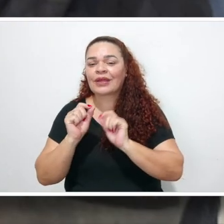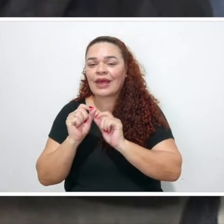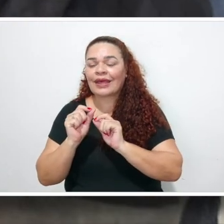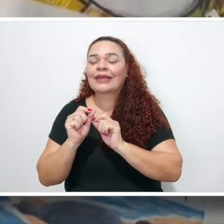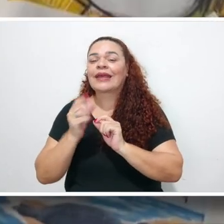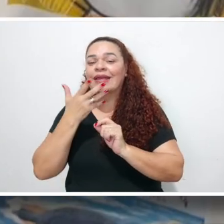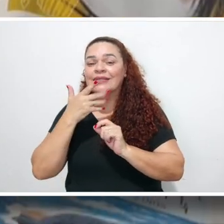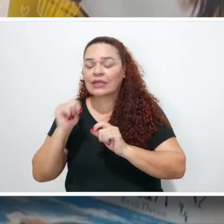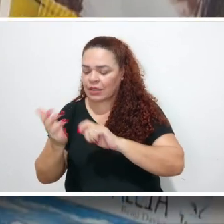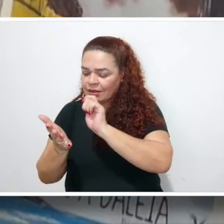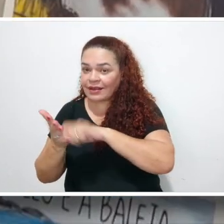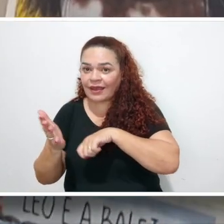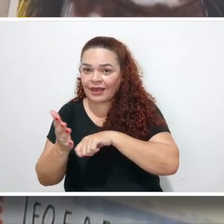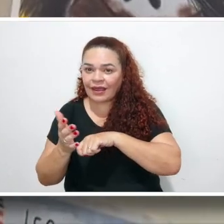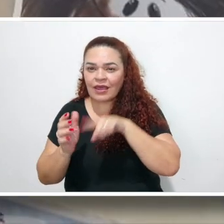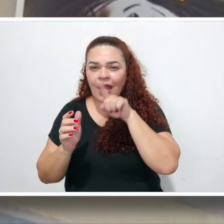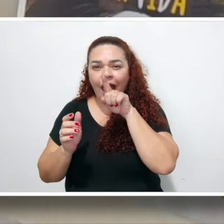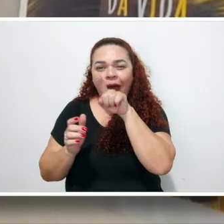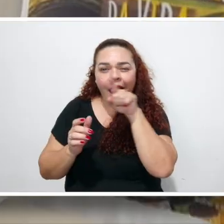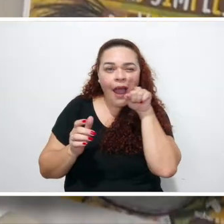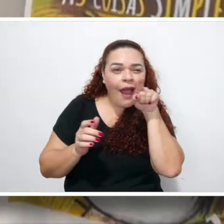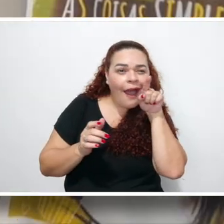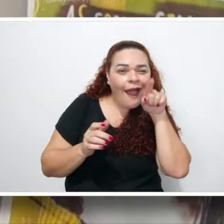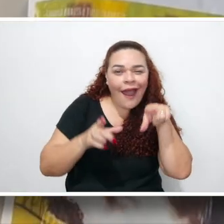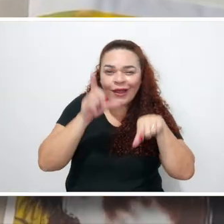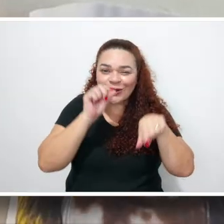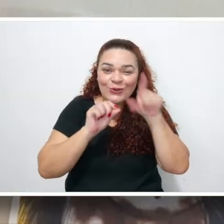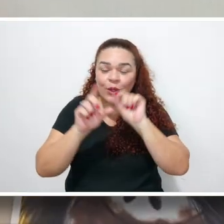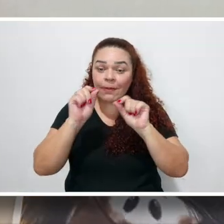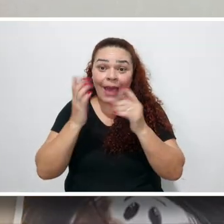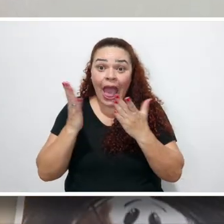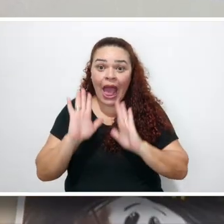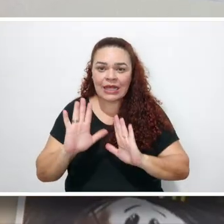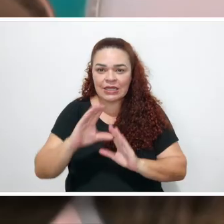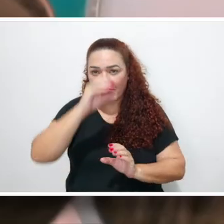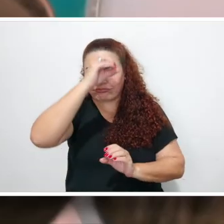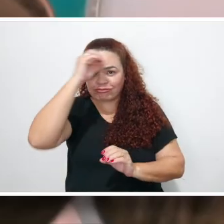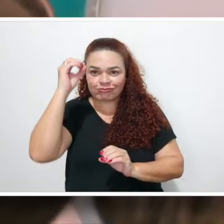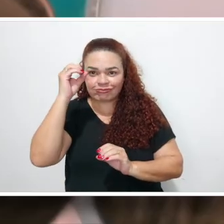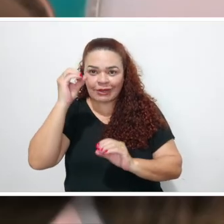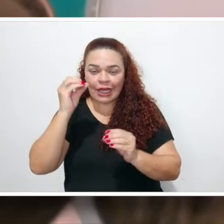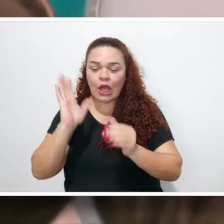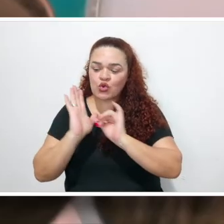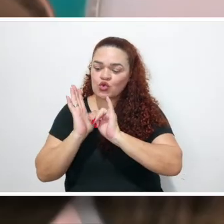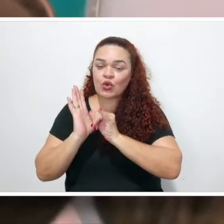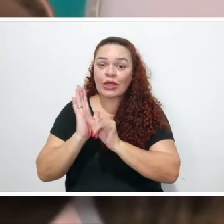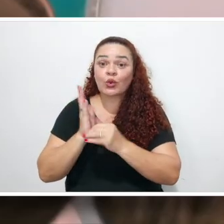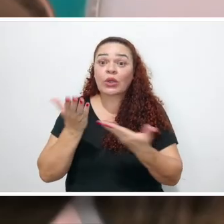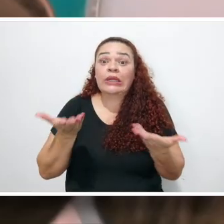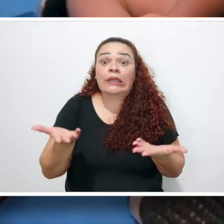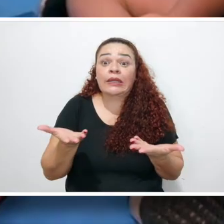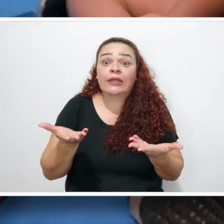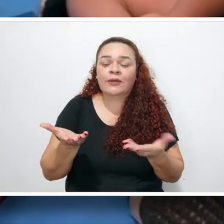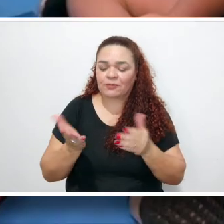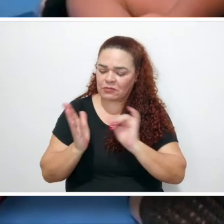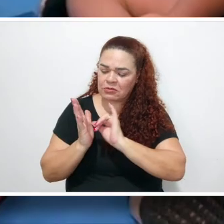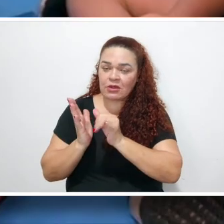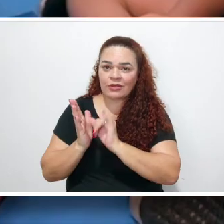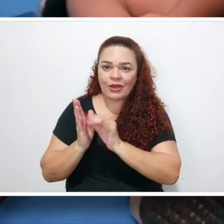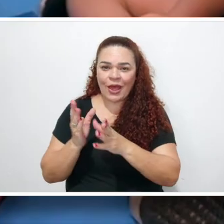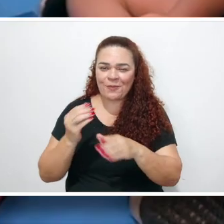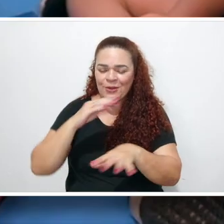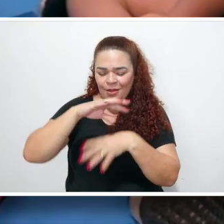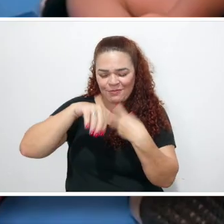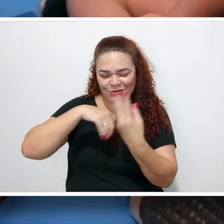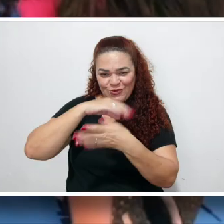As crianças se inscreviam nos livros que elas escolhiam. E aí elas não sabiam quem seriam os contadores de história,